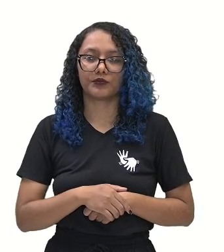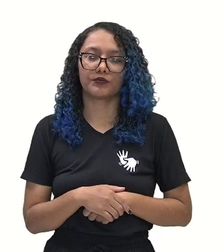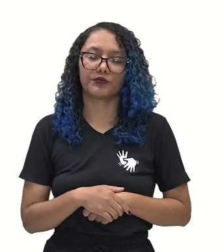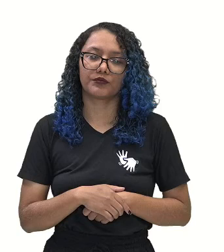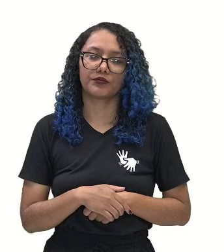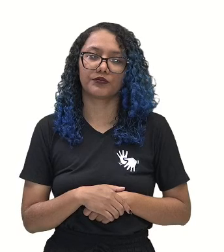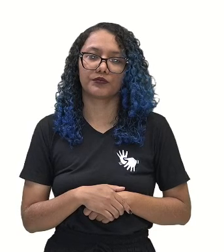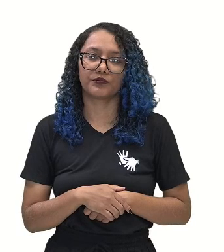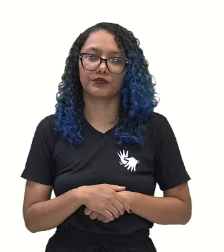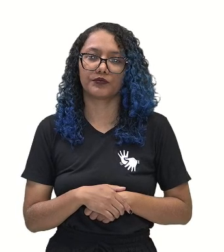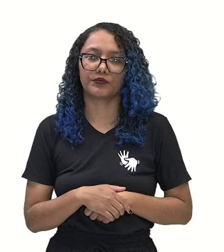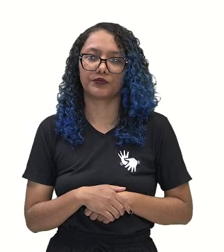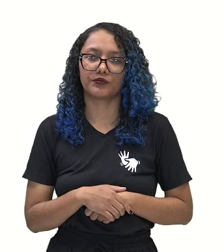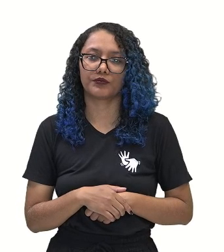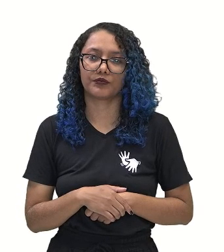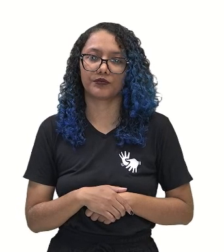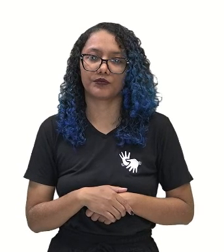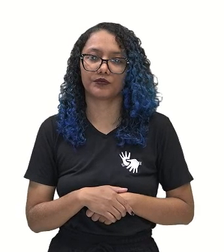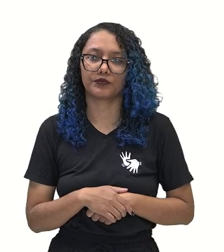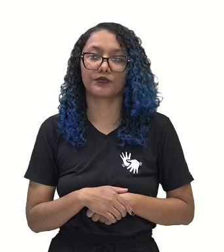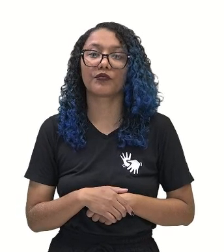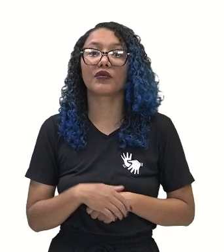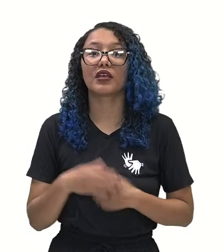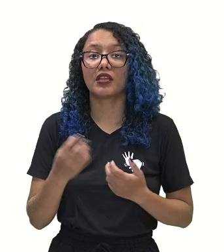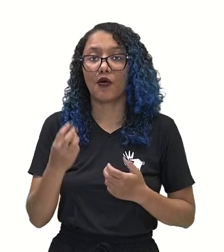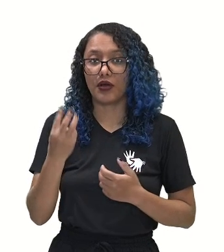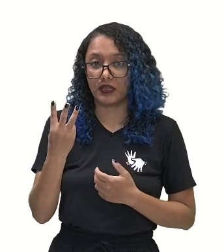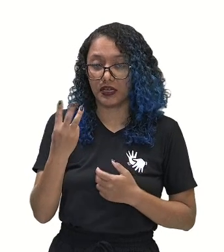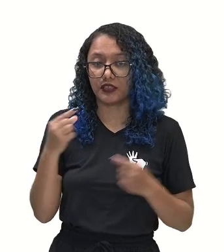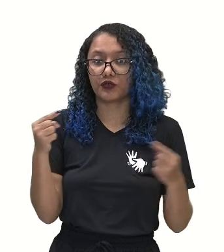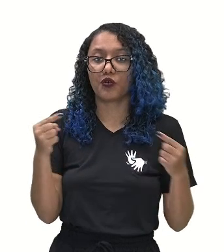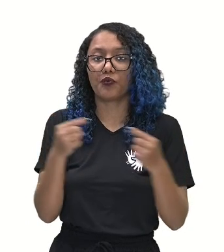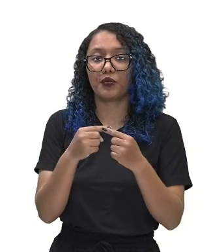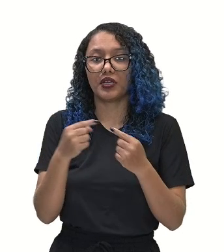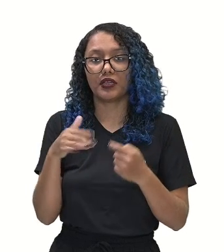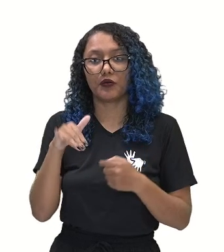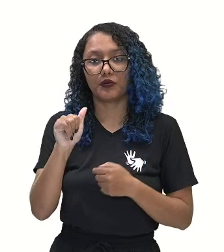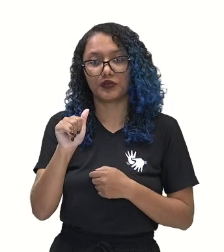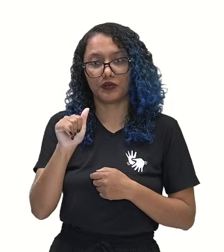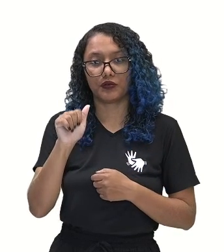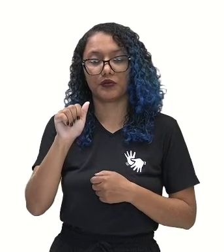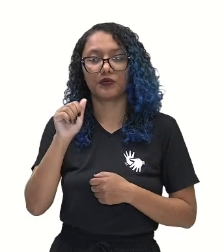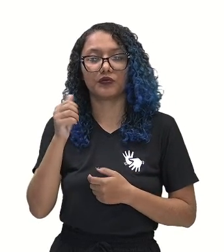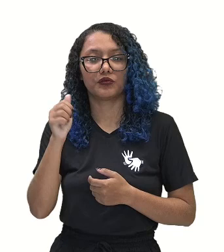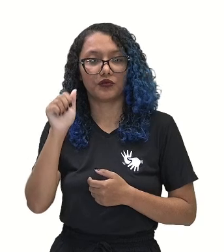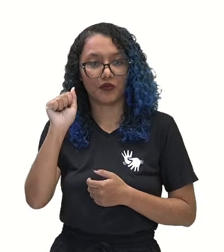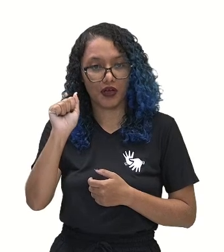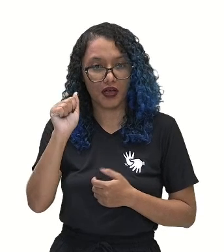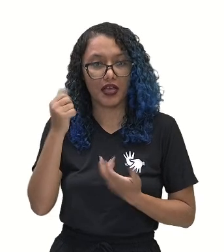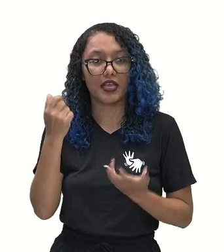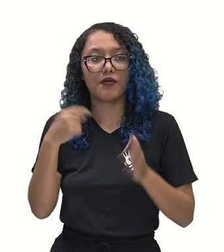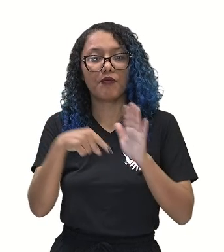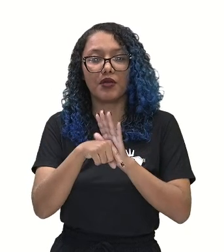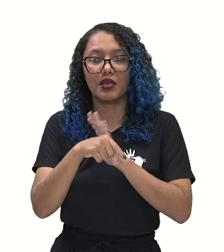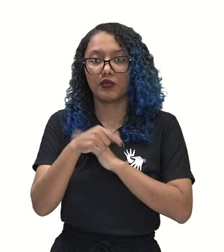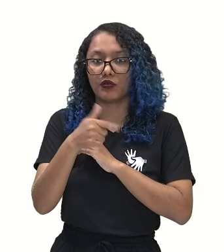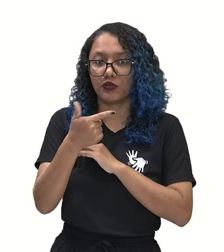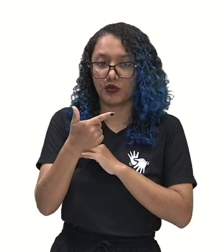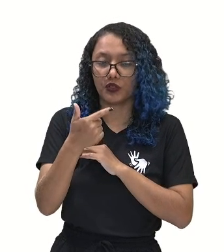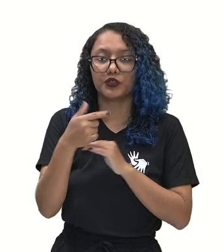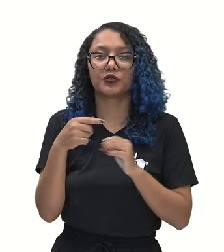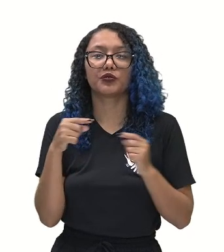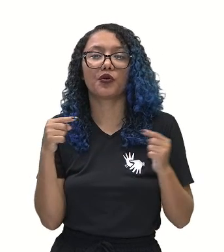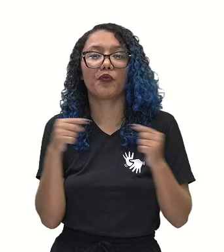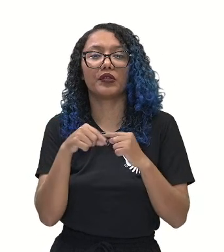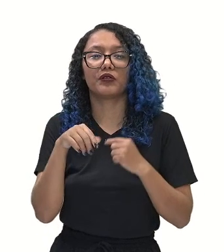3 para y do ponto A e -2 para y do ponto B. Se eu for calcular